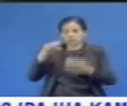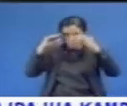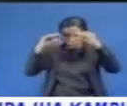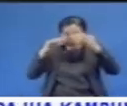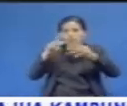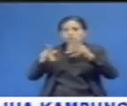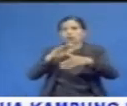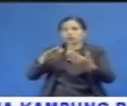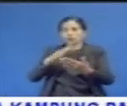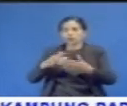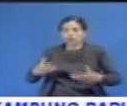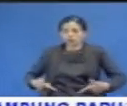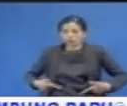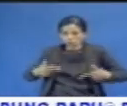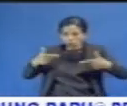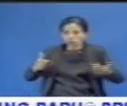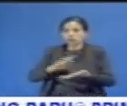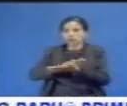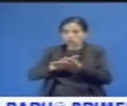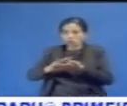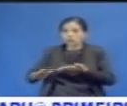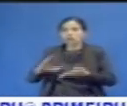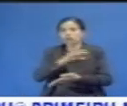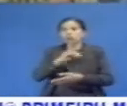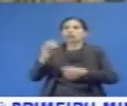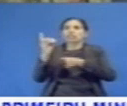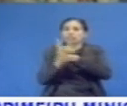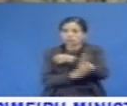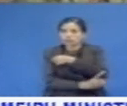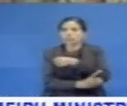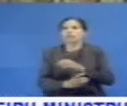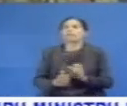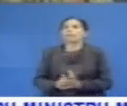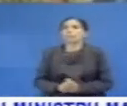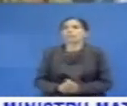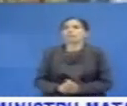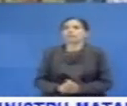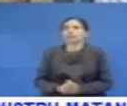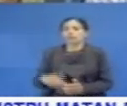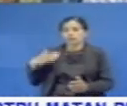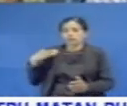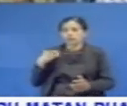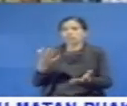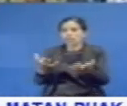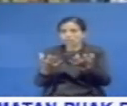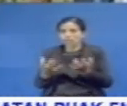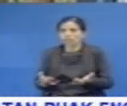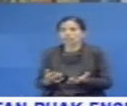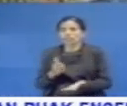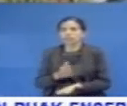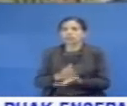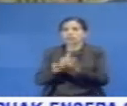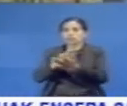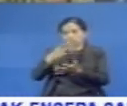sociedade a tumores e ambiente mos no disciplina. Mentura em minha cara, caridade também